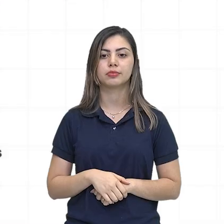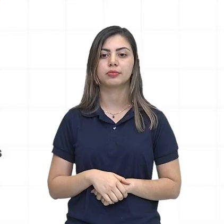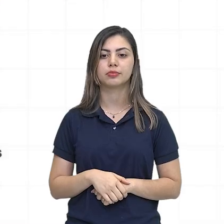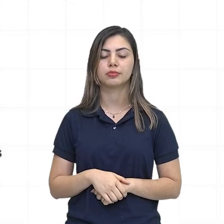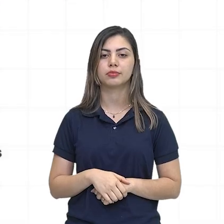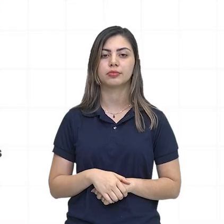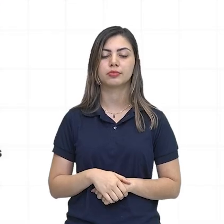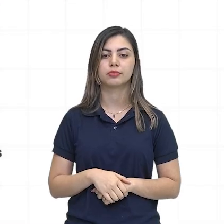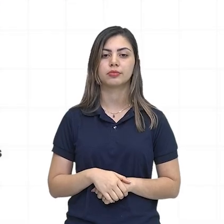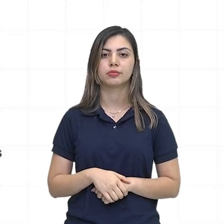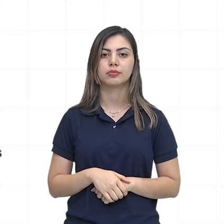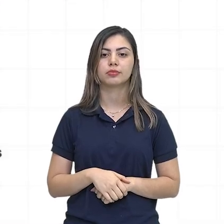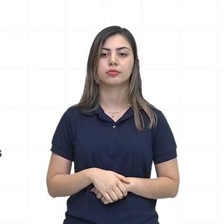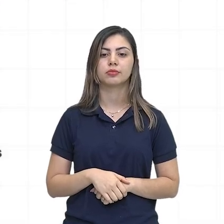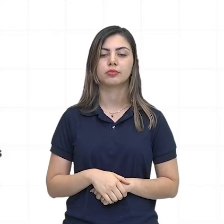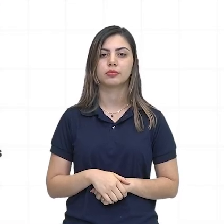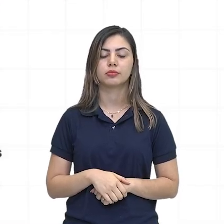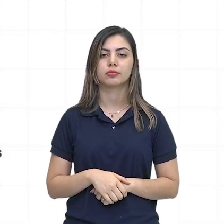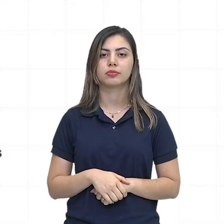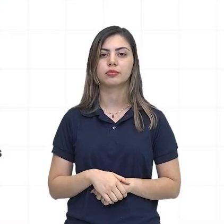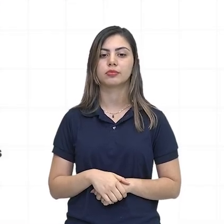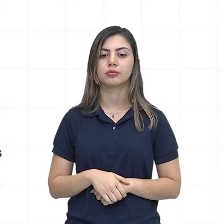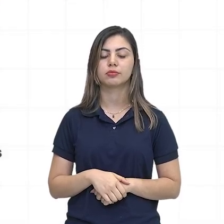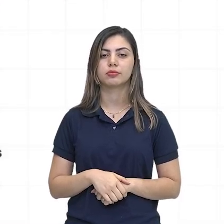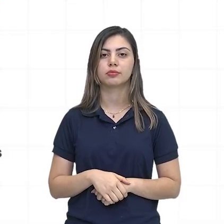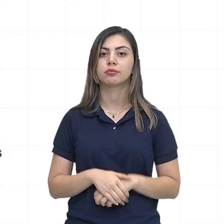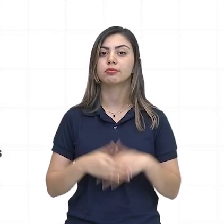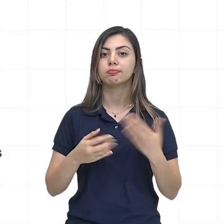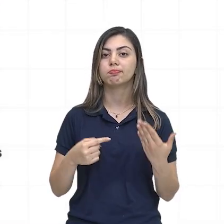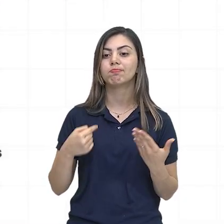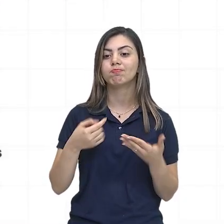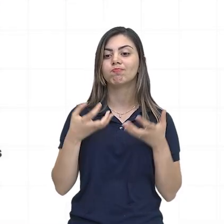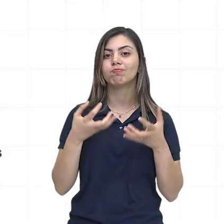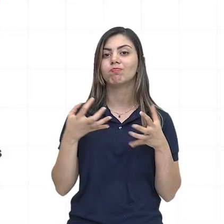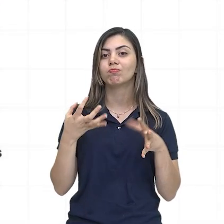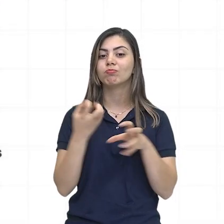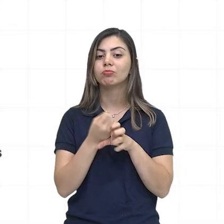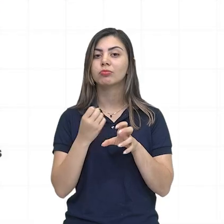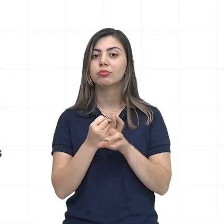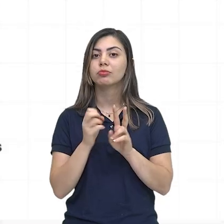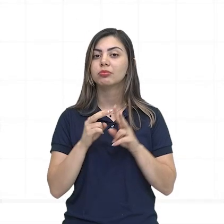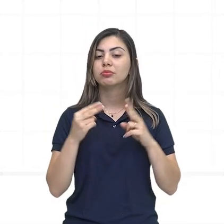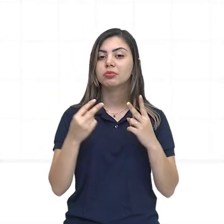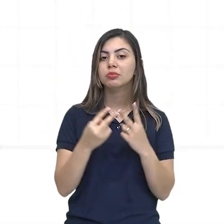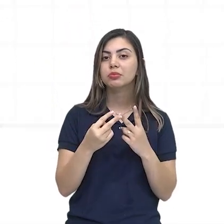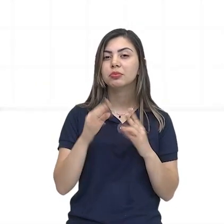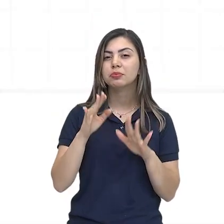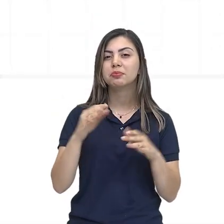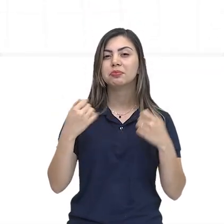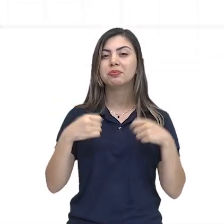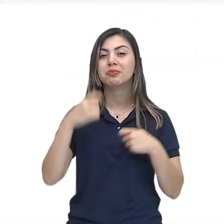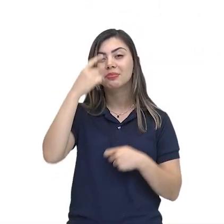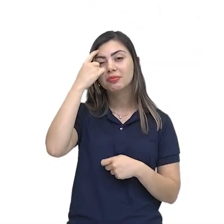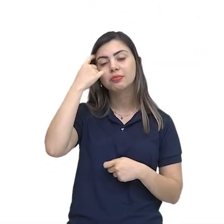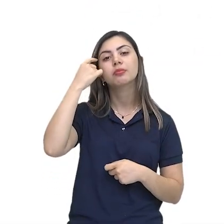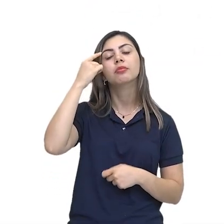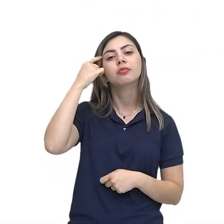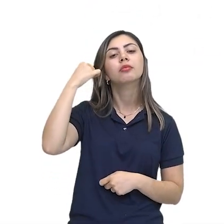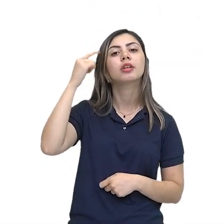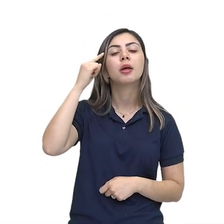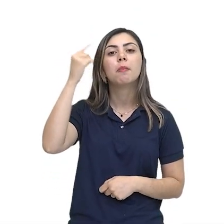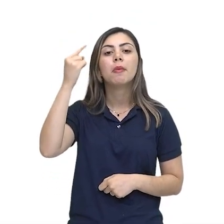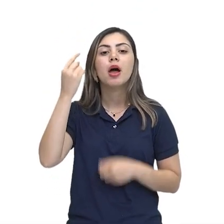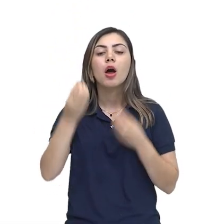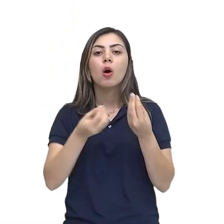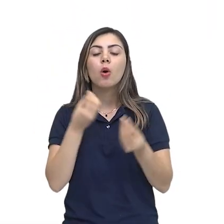dimensões e queremos exatamente o volume, então nós temos que lembrar como é que